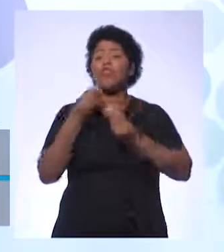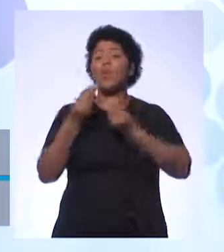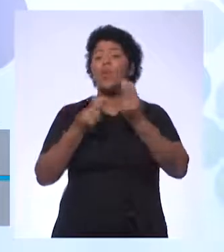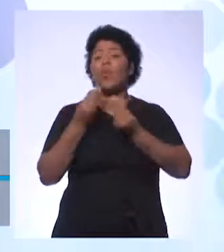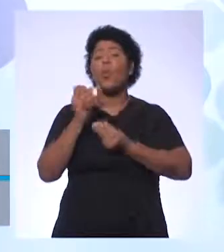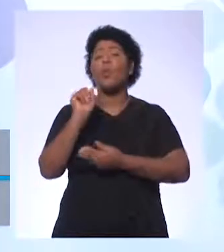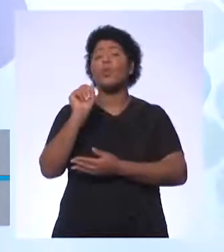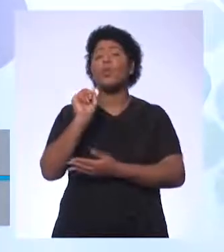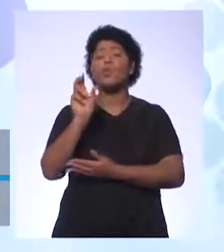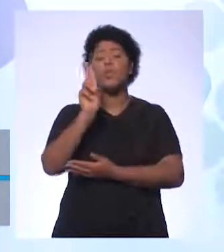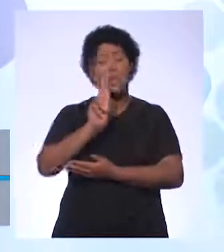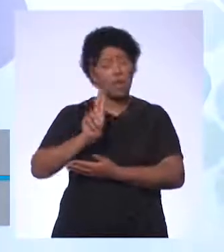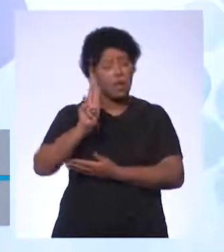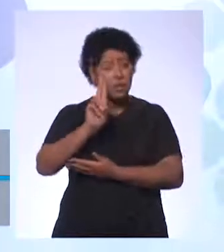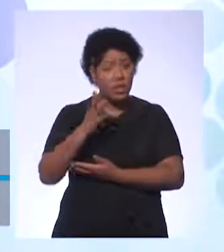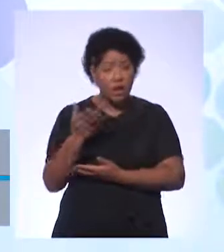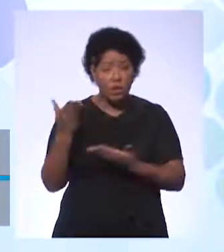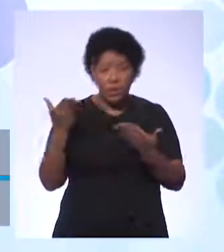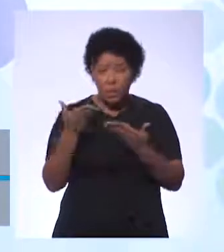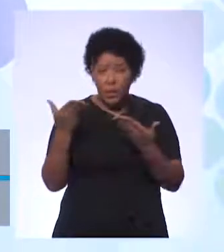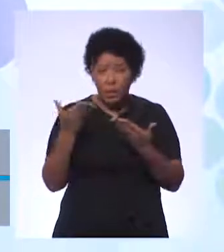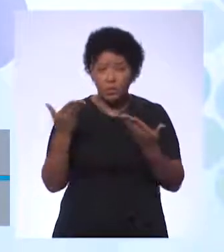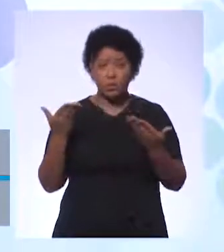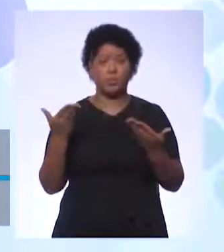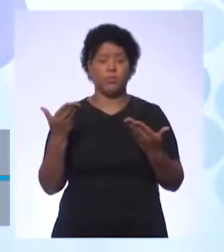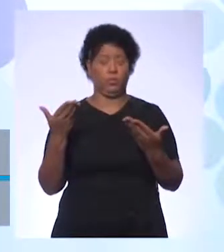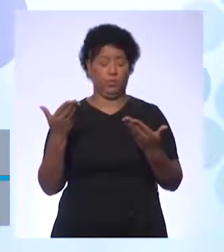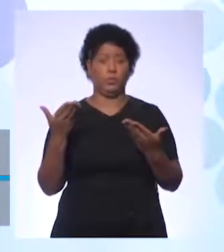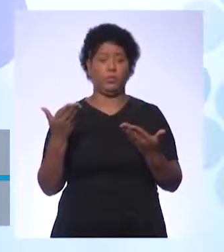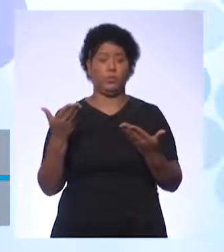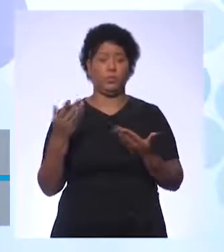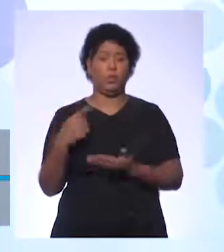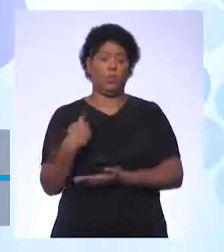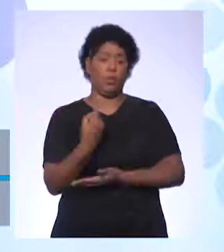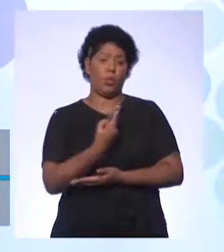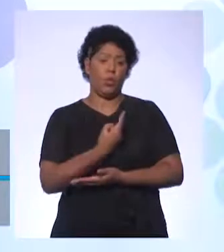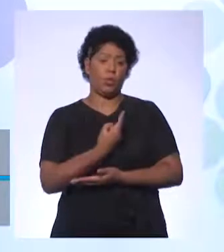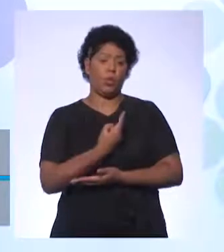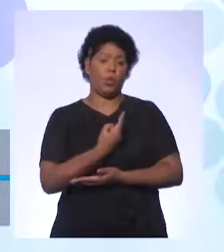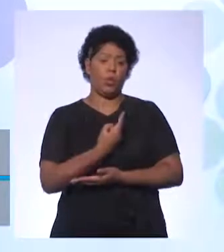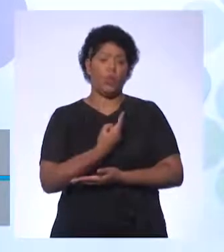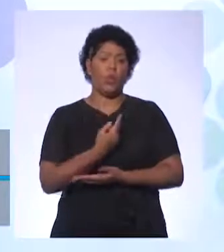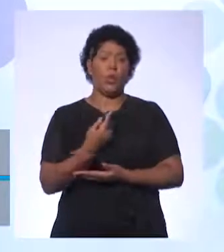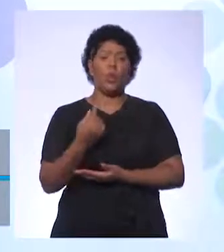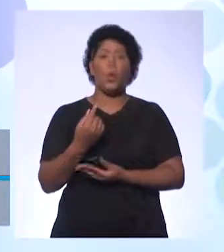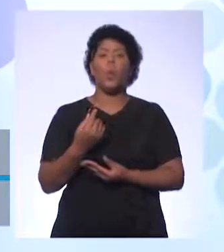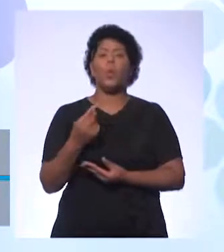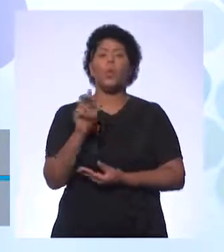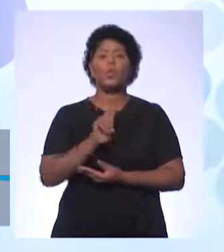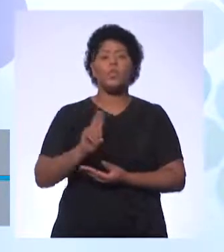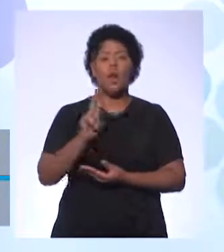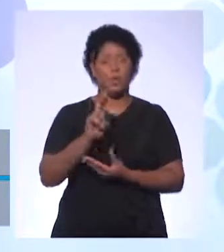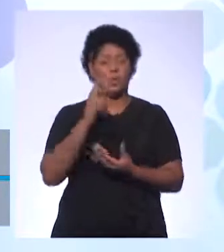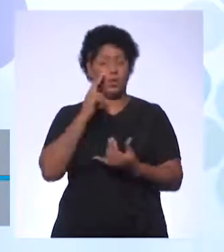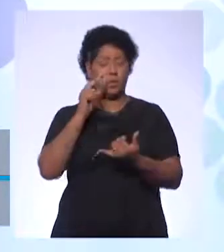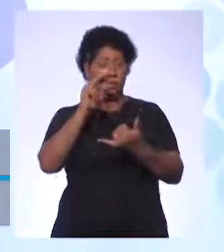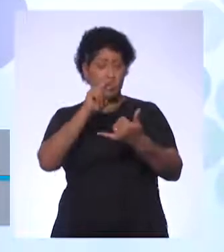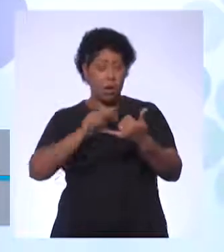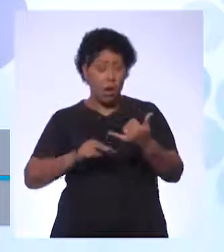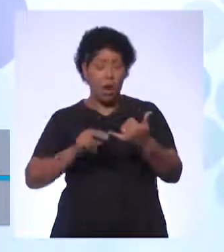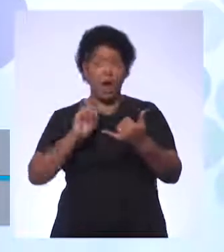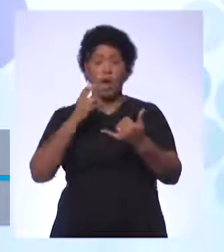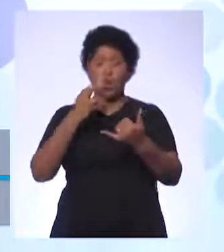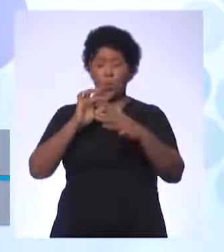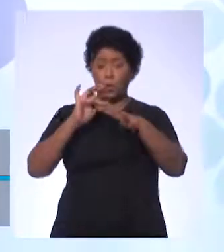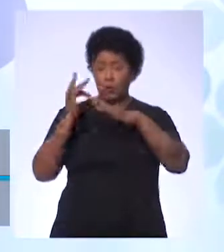comunicação que você quer produzir, publicar. Então, o nosso contexto aqui, como usando o celular ou mídias sociais, vamos